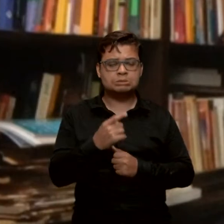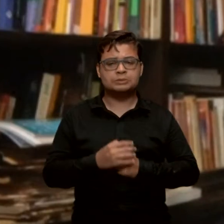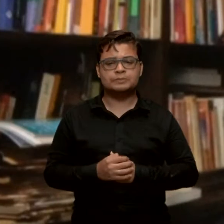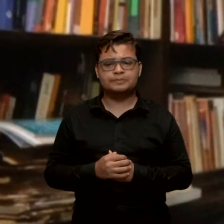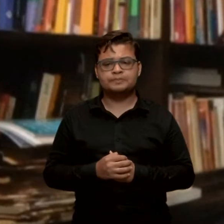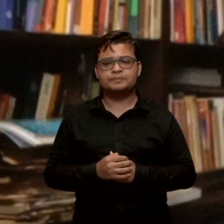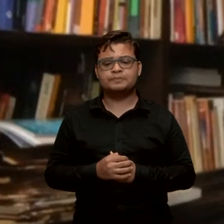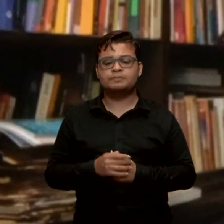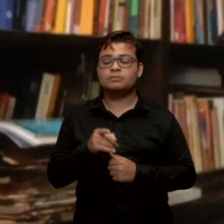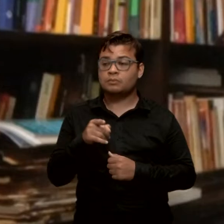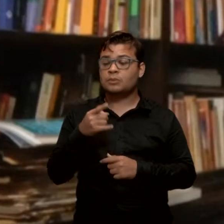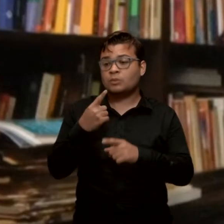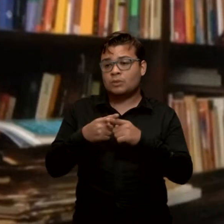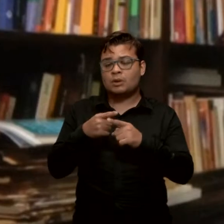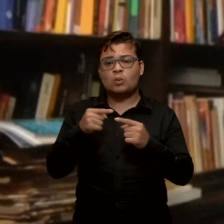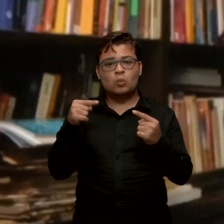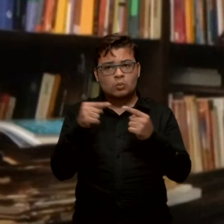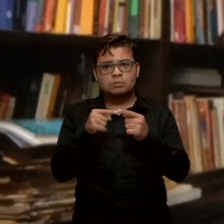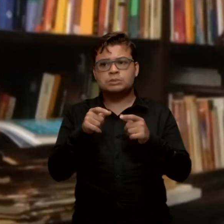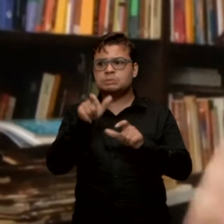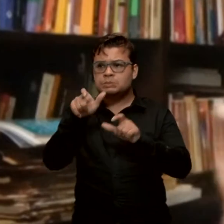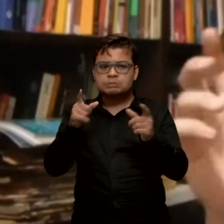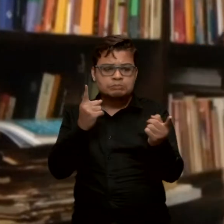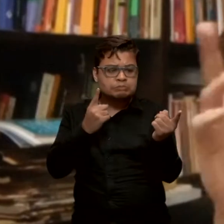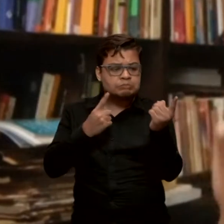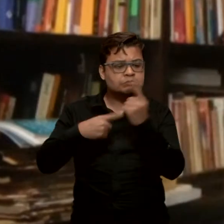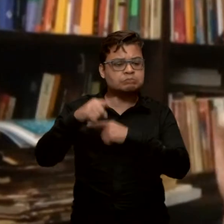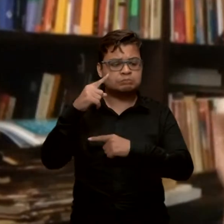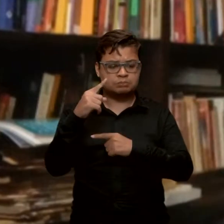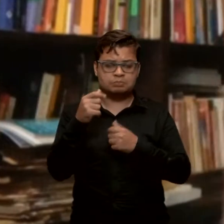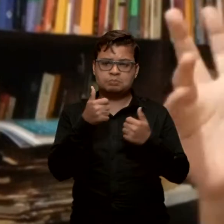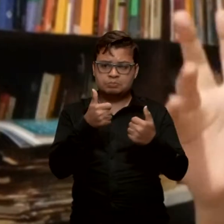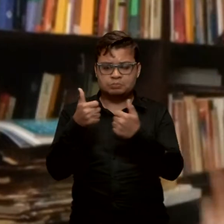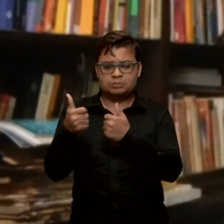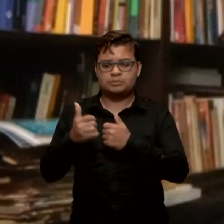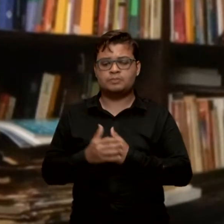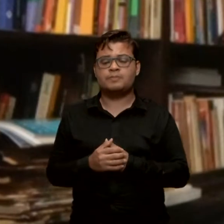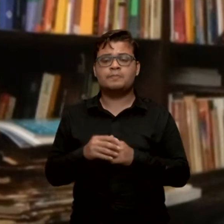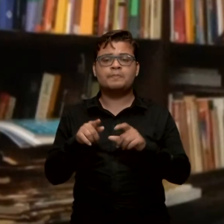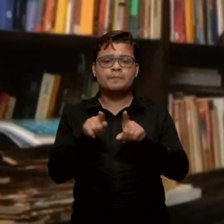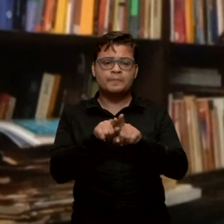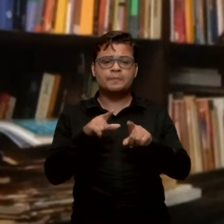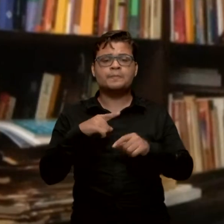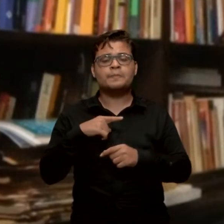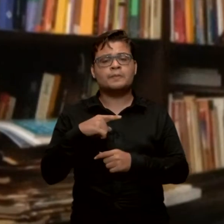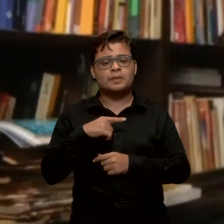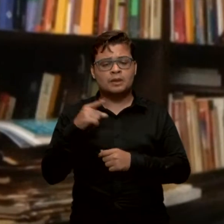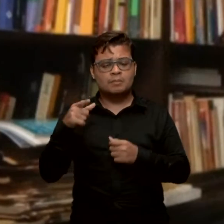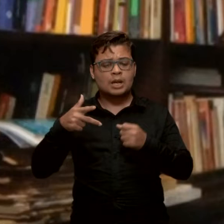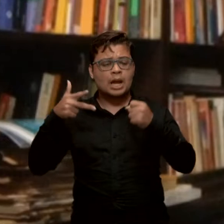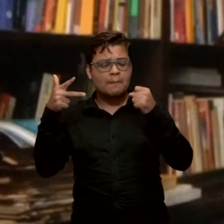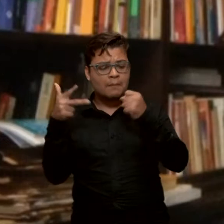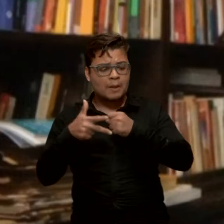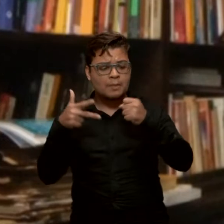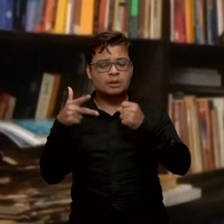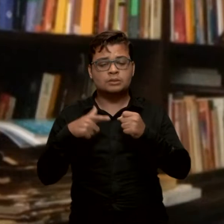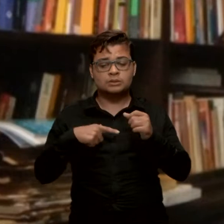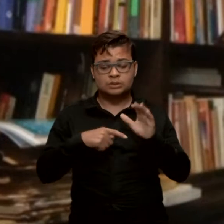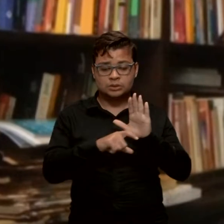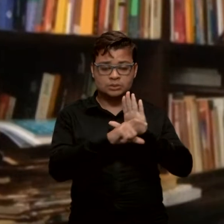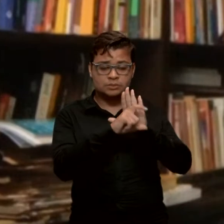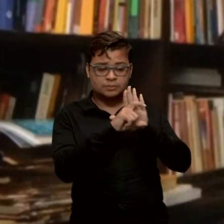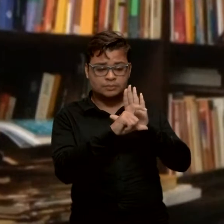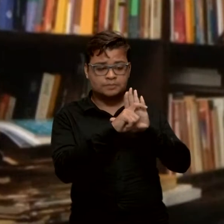de superação, e até tem, assim, um verso, né, de dos raps, assim, do grupo